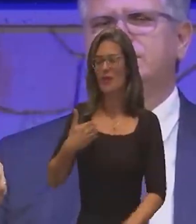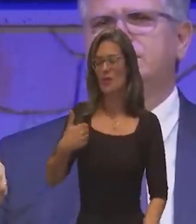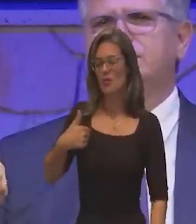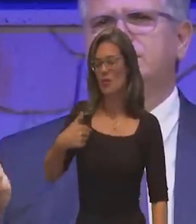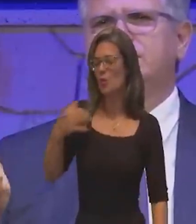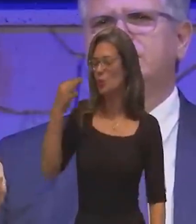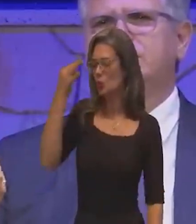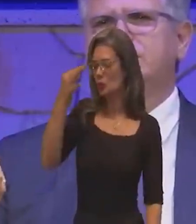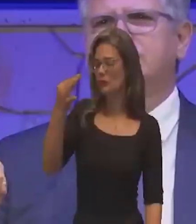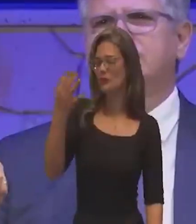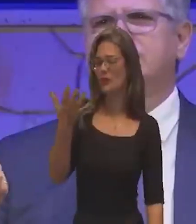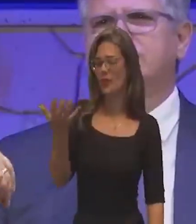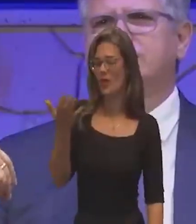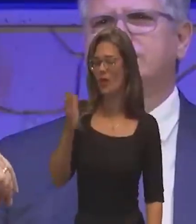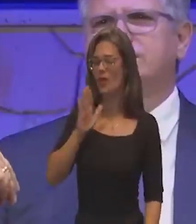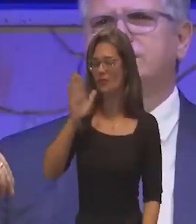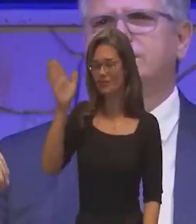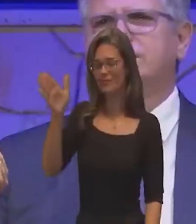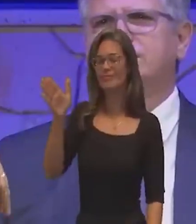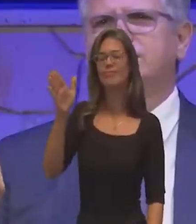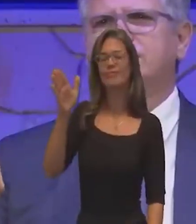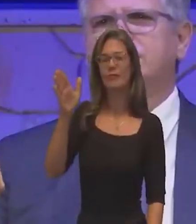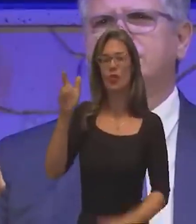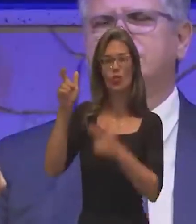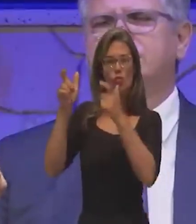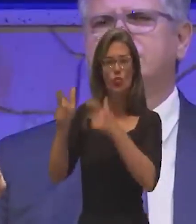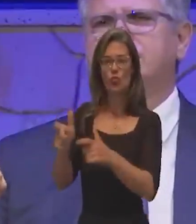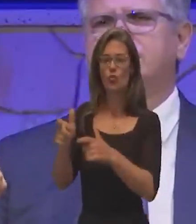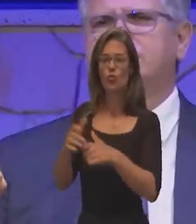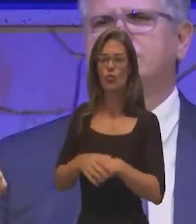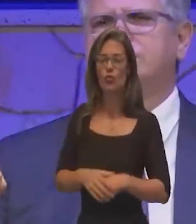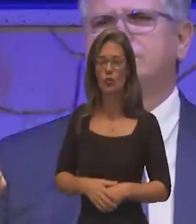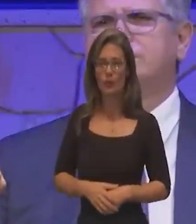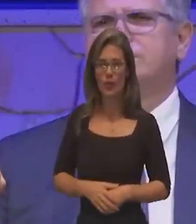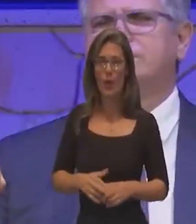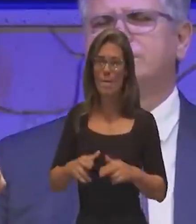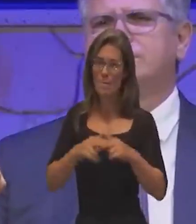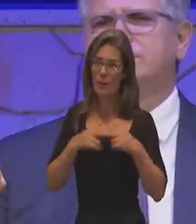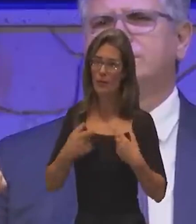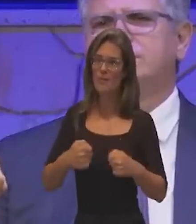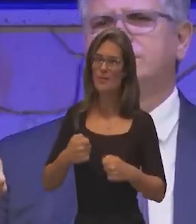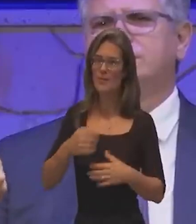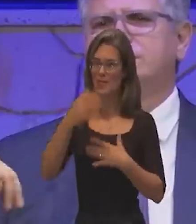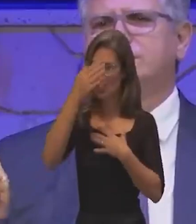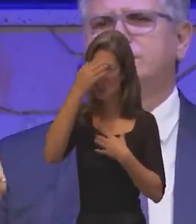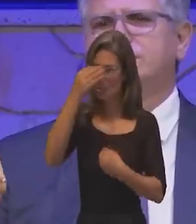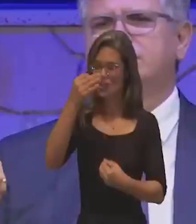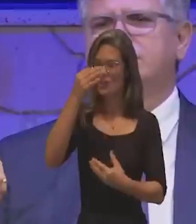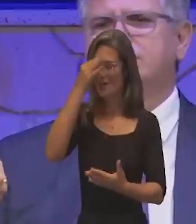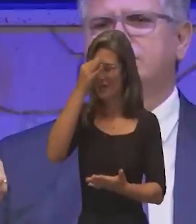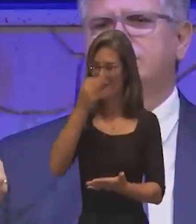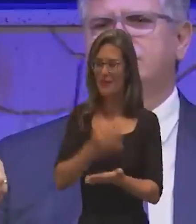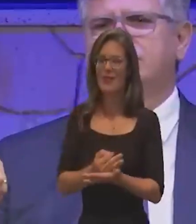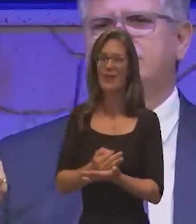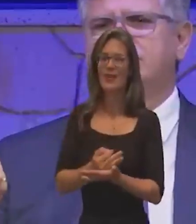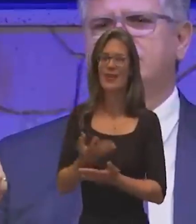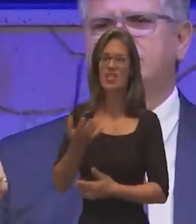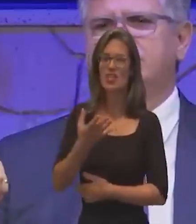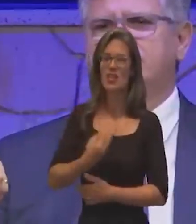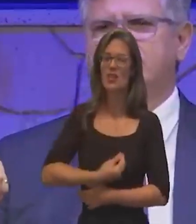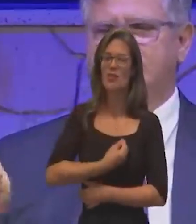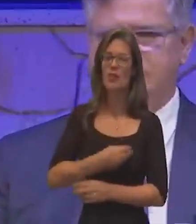irmãos, e é para este lugar que eu e você também precisamos ter esse desejo intenso de estarmos com o